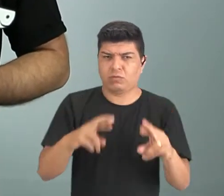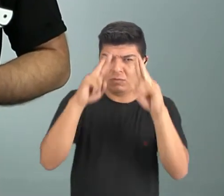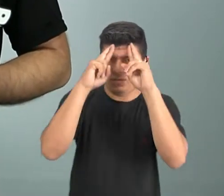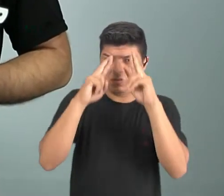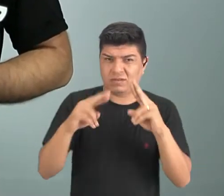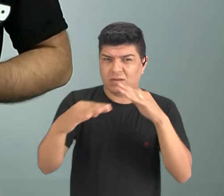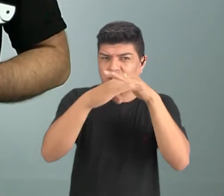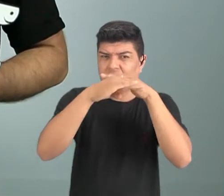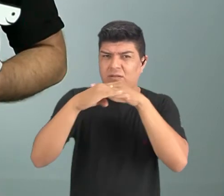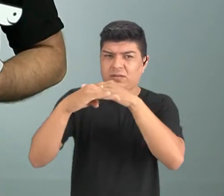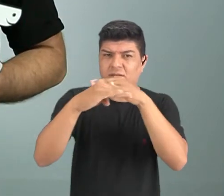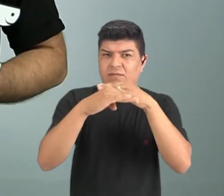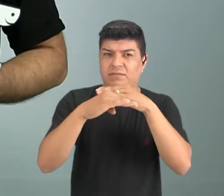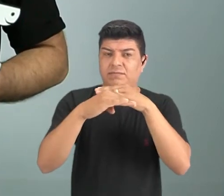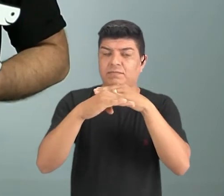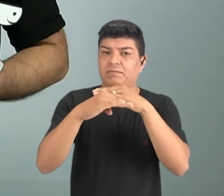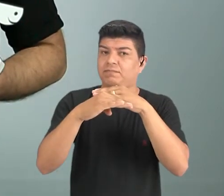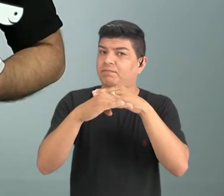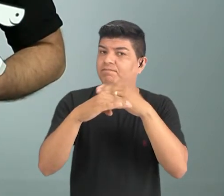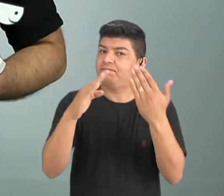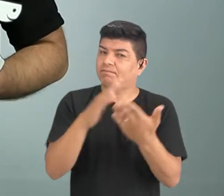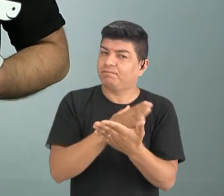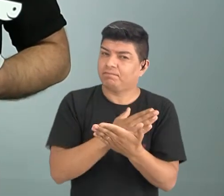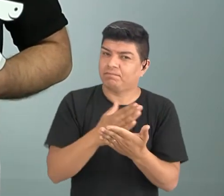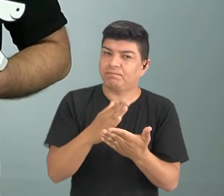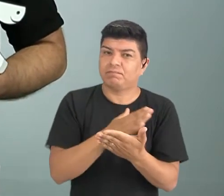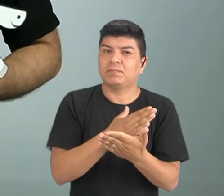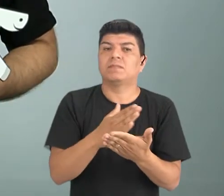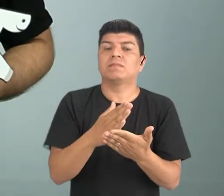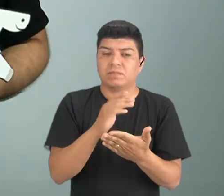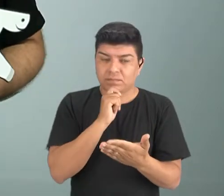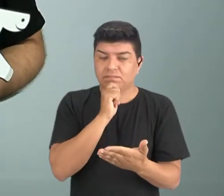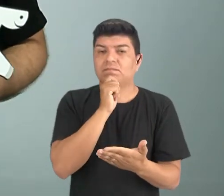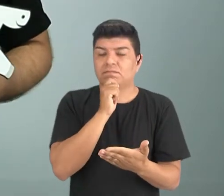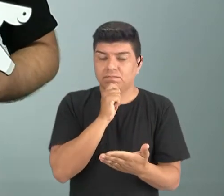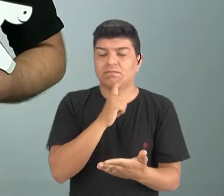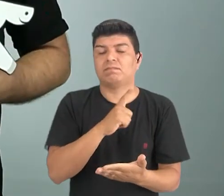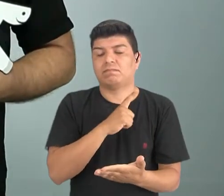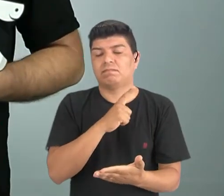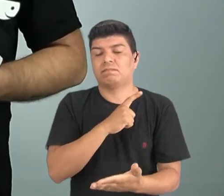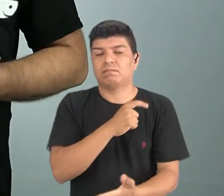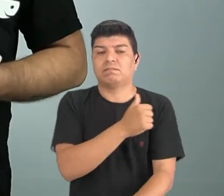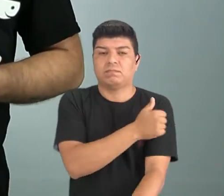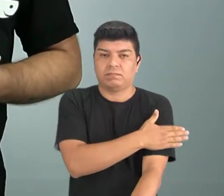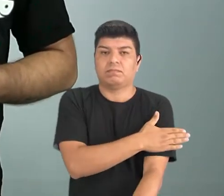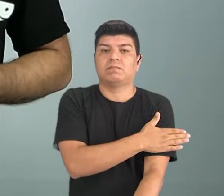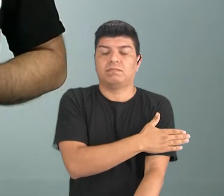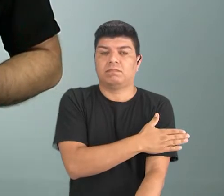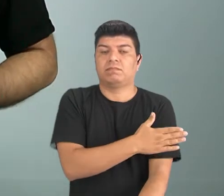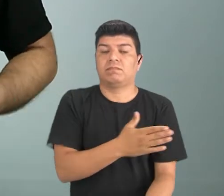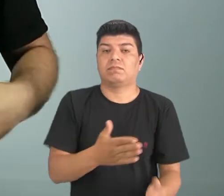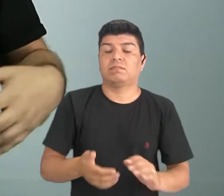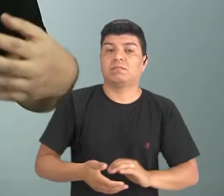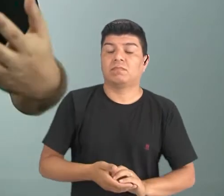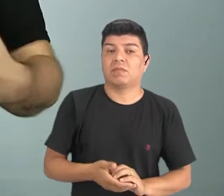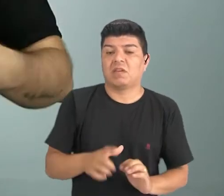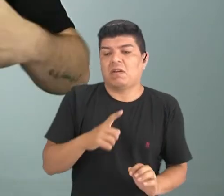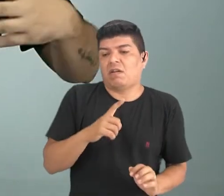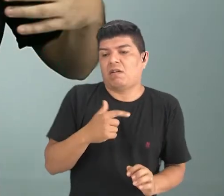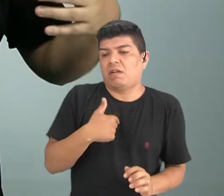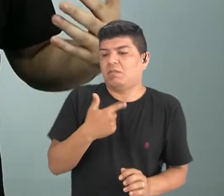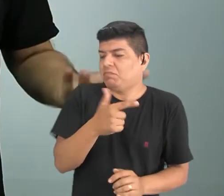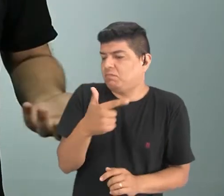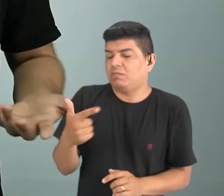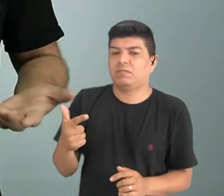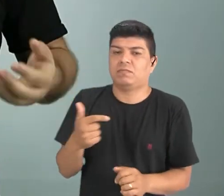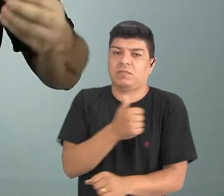igual? Em algumas situações, esse preconceito ainda existe. Às vezes a gente fala, eu não tenho preconceito, a